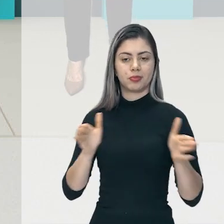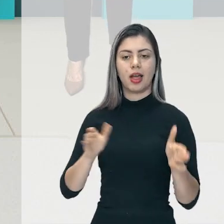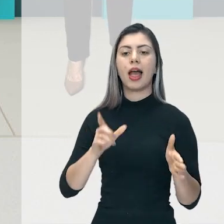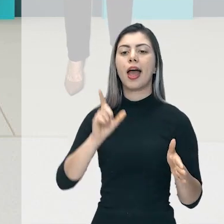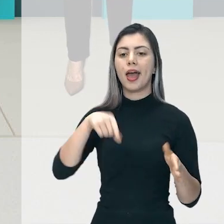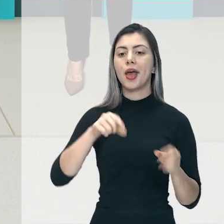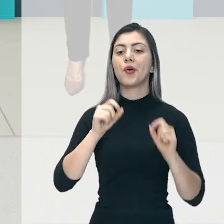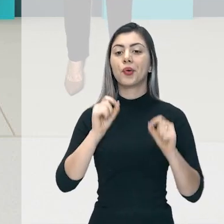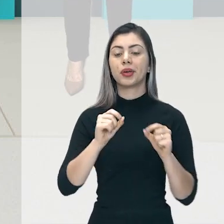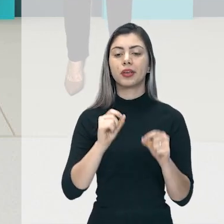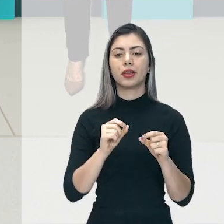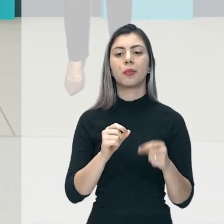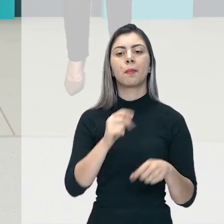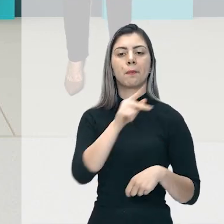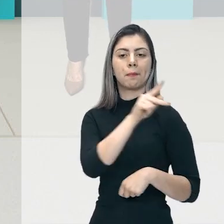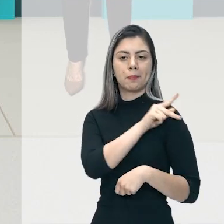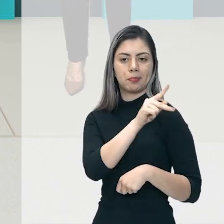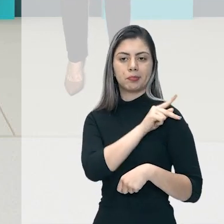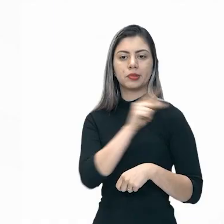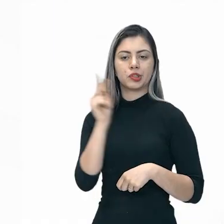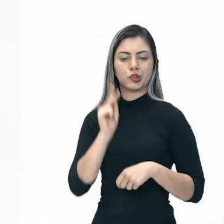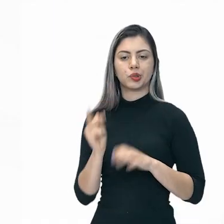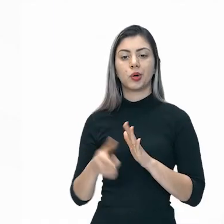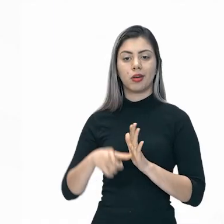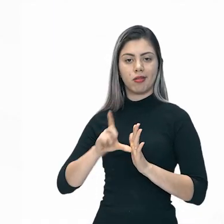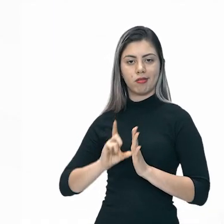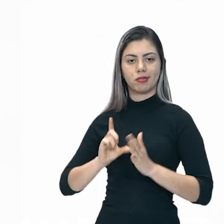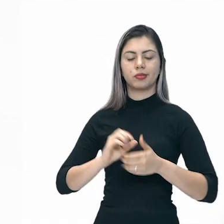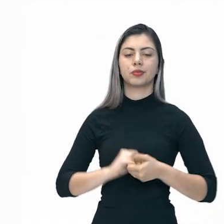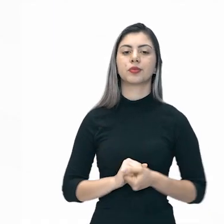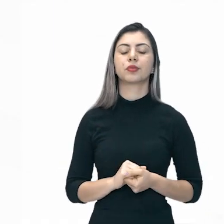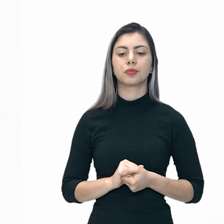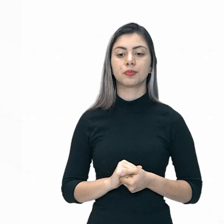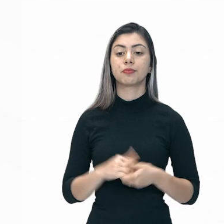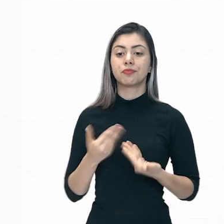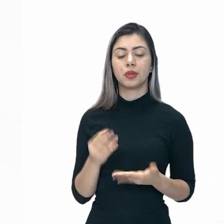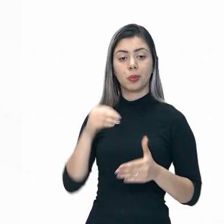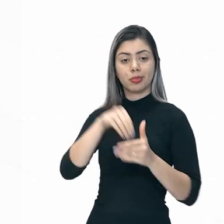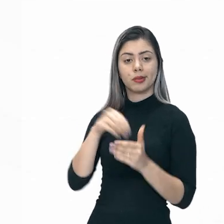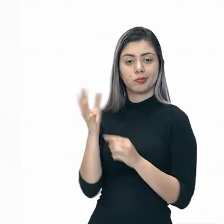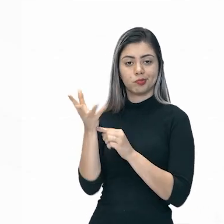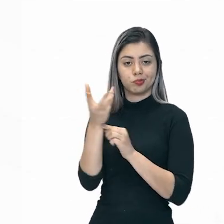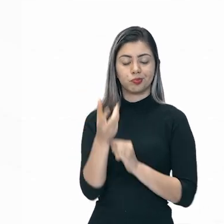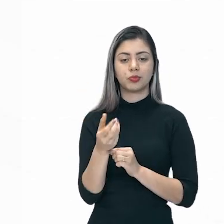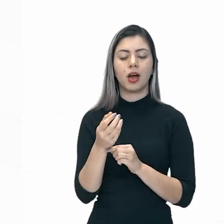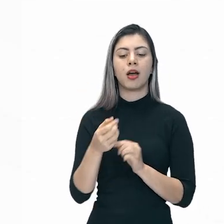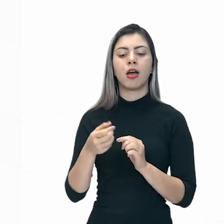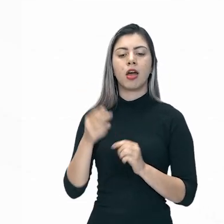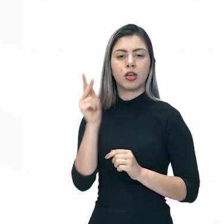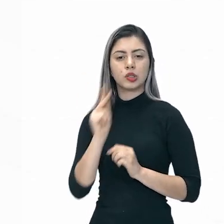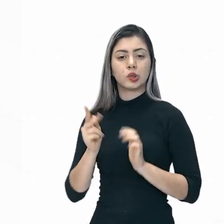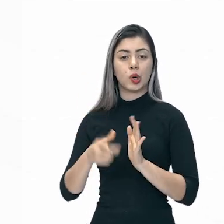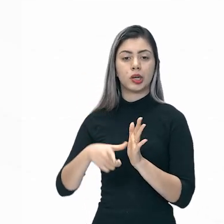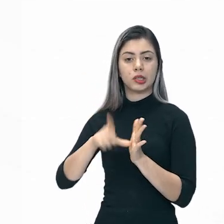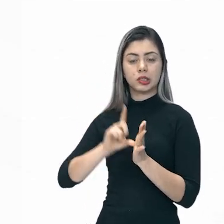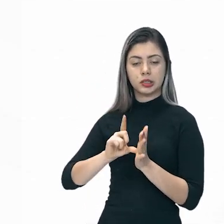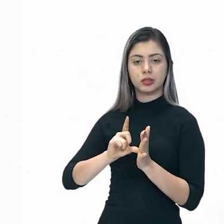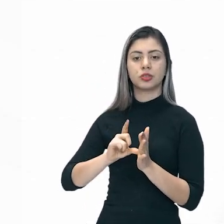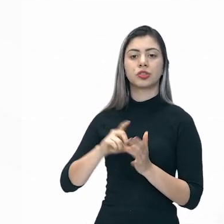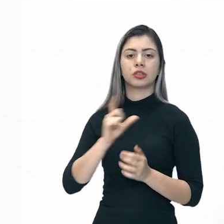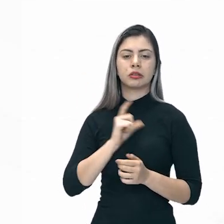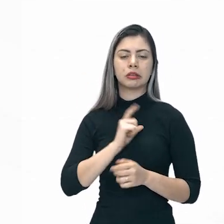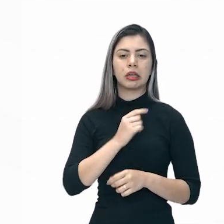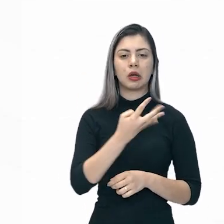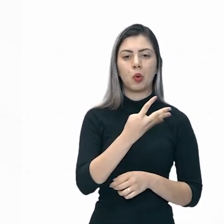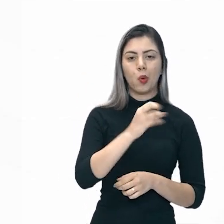denominado também de pré-história. Vamos ver? Então, dentro da arte da pré-história, que vai de 40 milhões